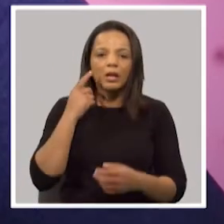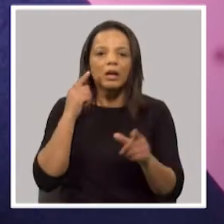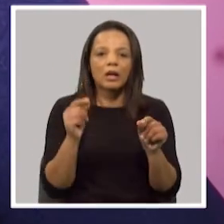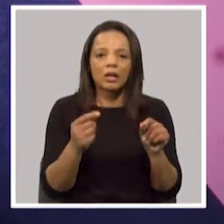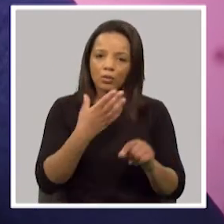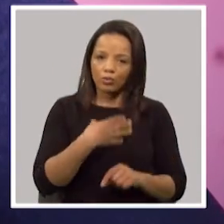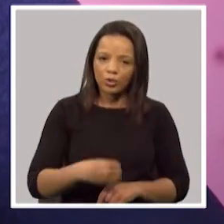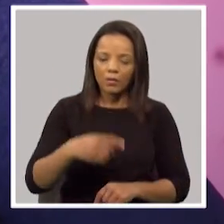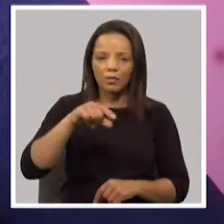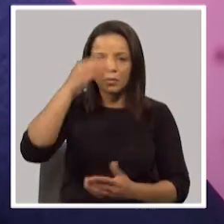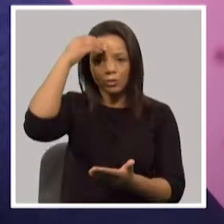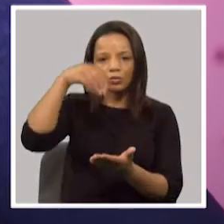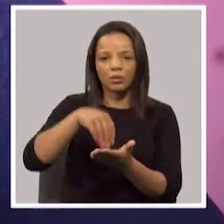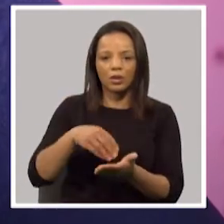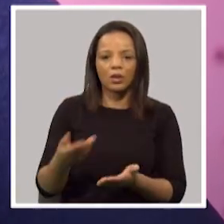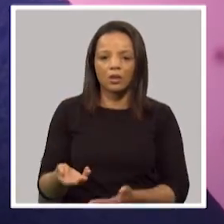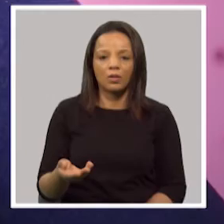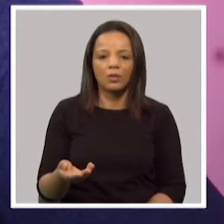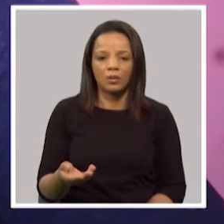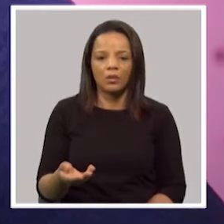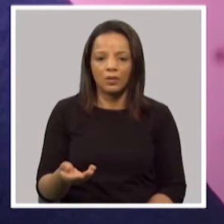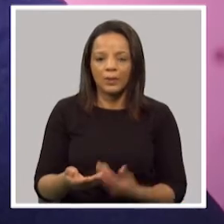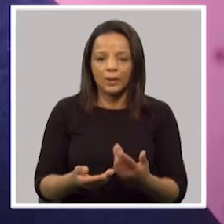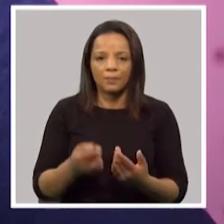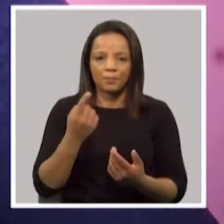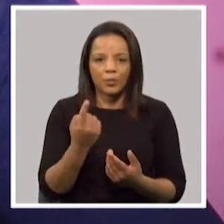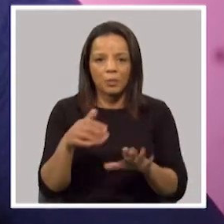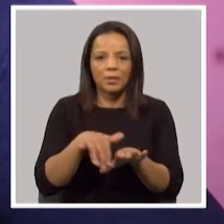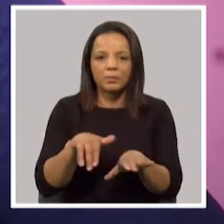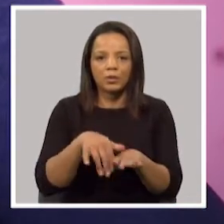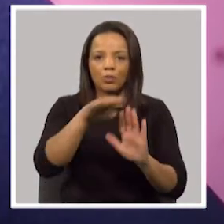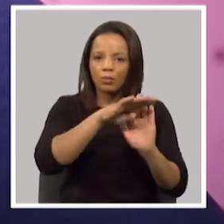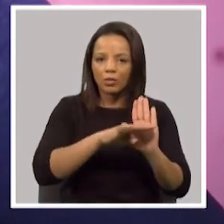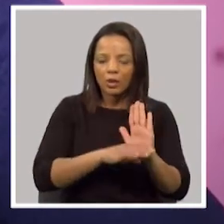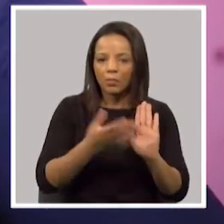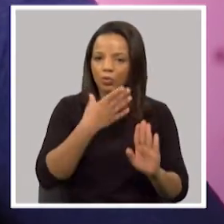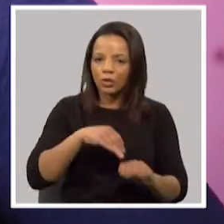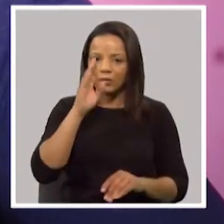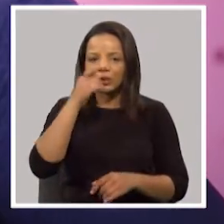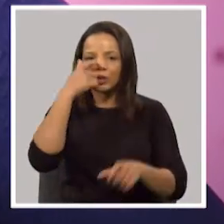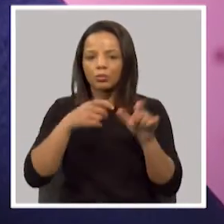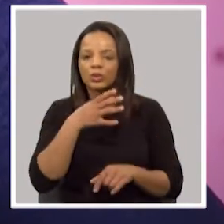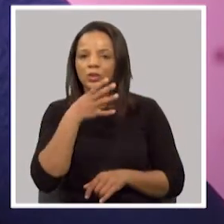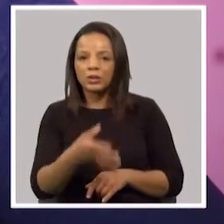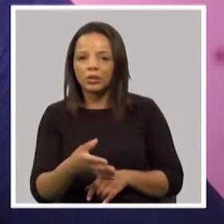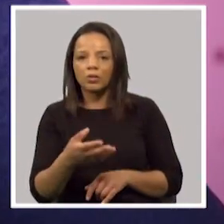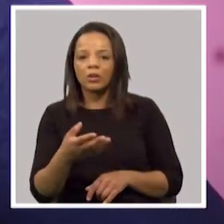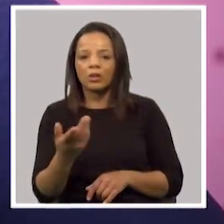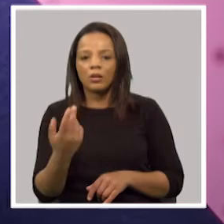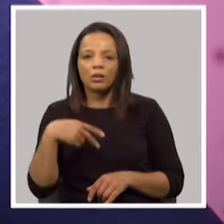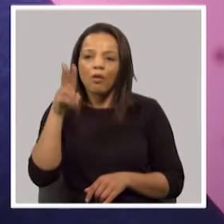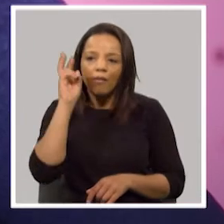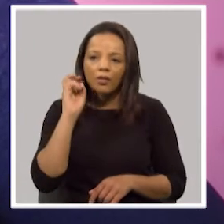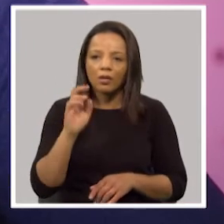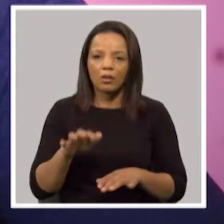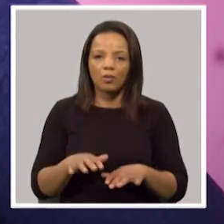gostava da rádio, eu sabia que gostava do resultado de uma participação no programa, gostava quando as pessoas me diziam que